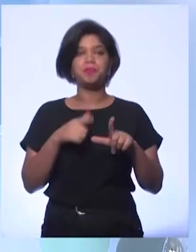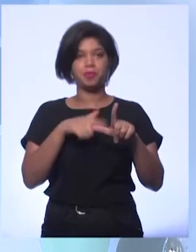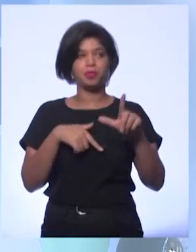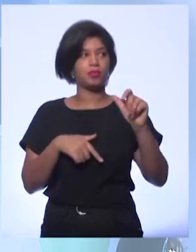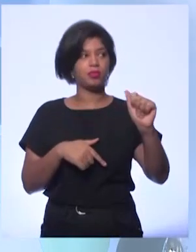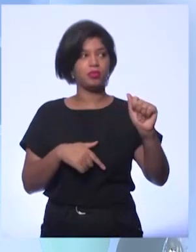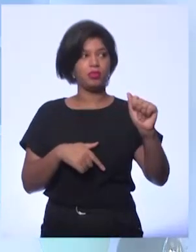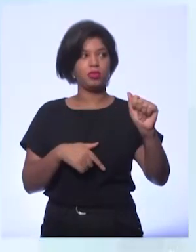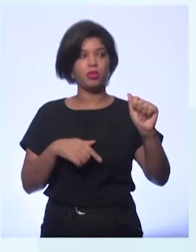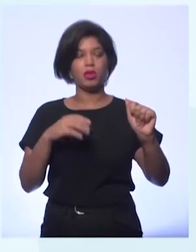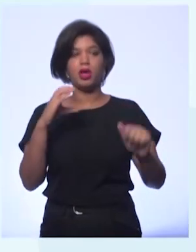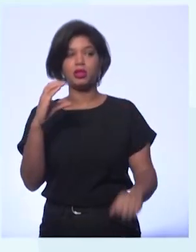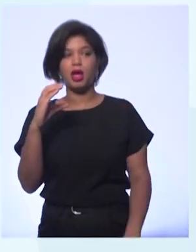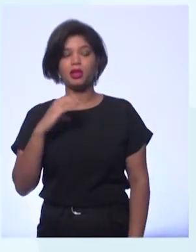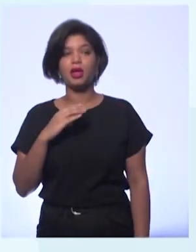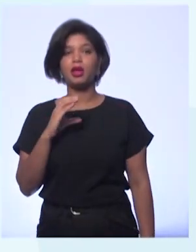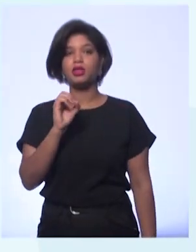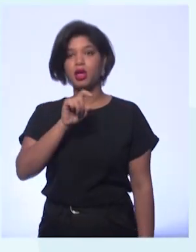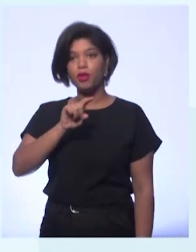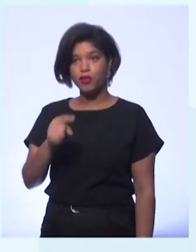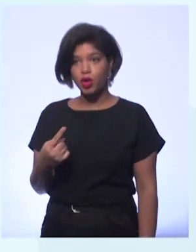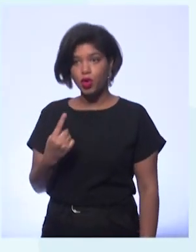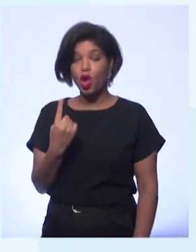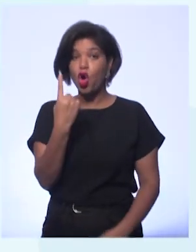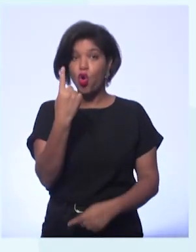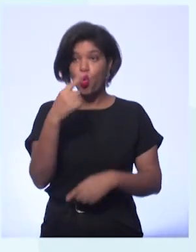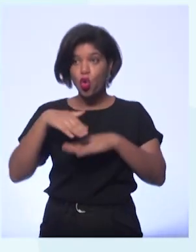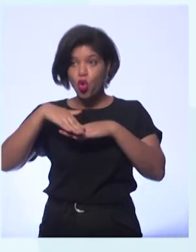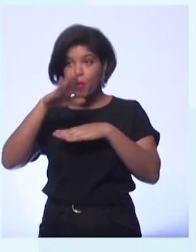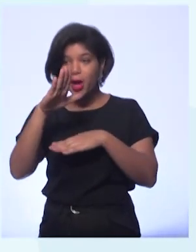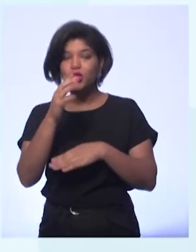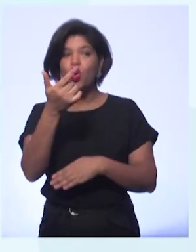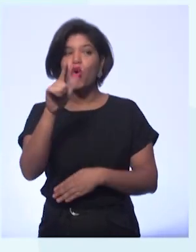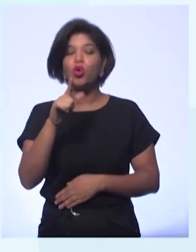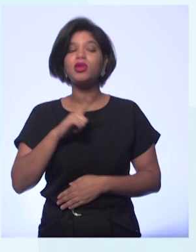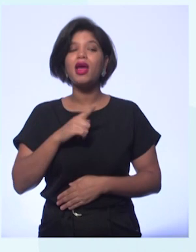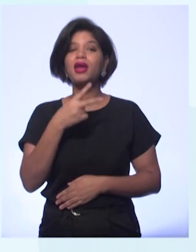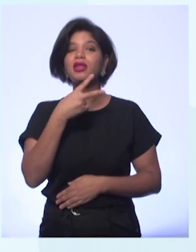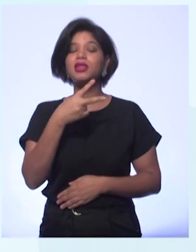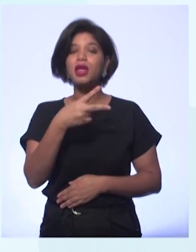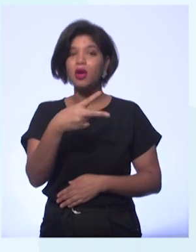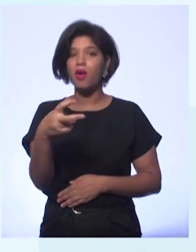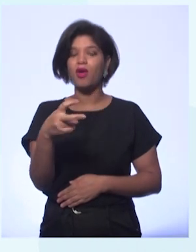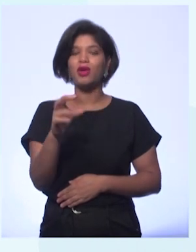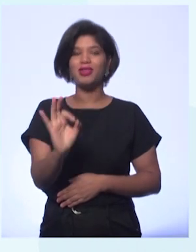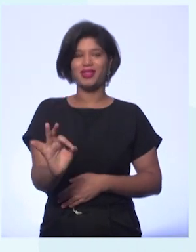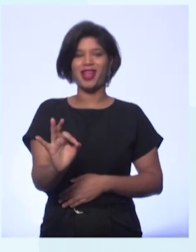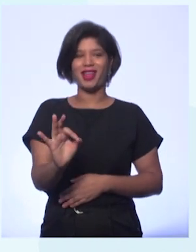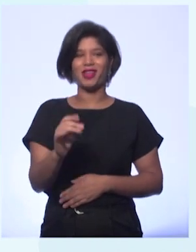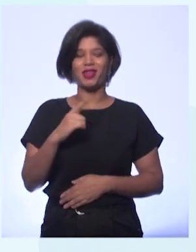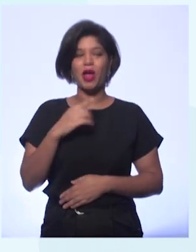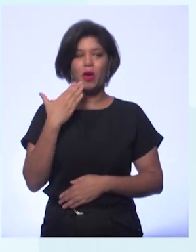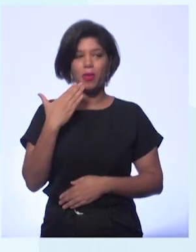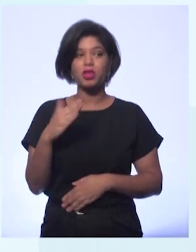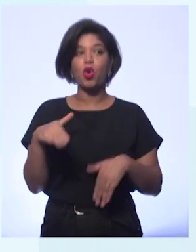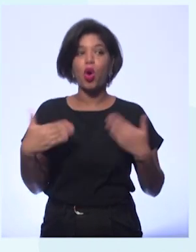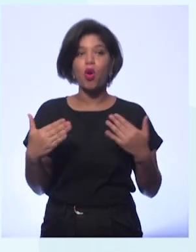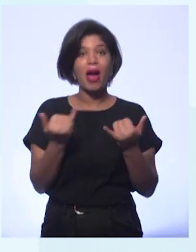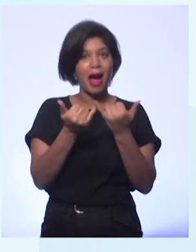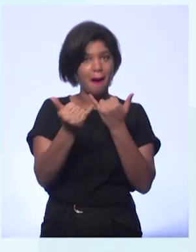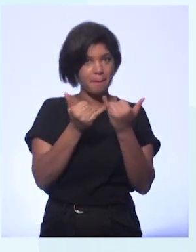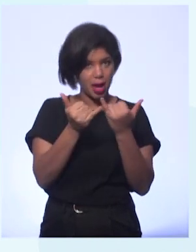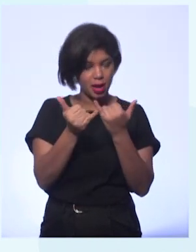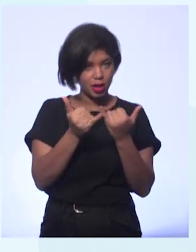um deles vai dar um número decimal acima de 1 e um deles vai dar um valor exato. Qual vai dar o valor exato? A nossa fração aparente. Qual vai dar um